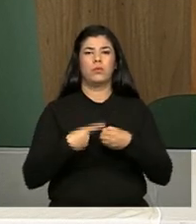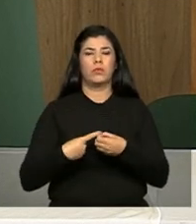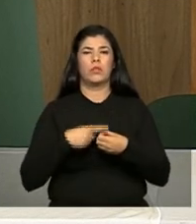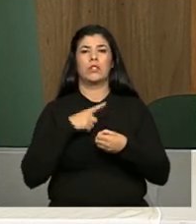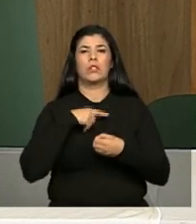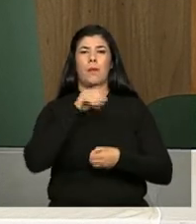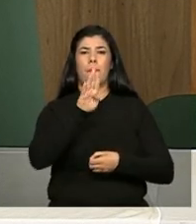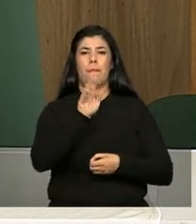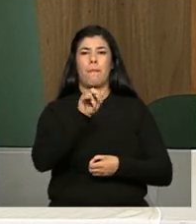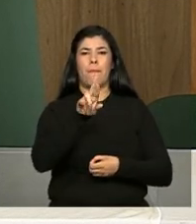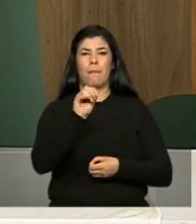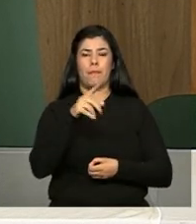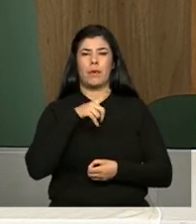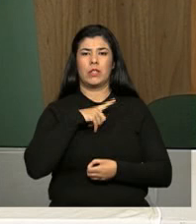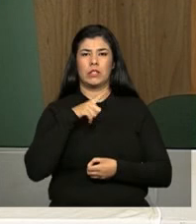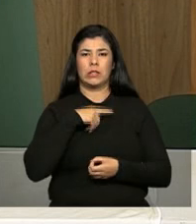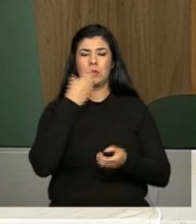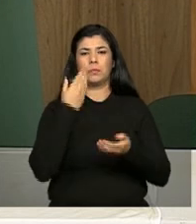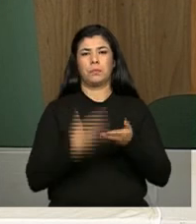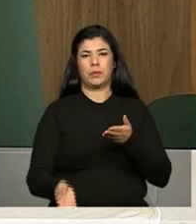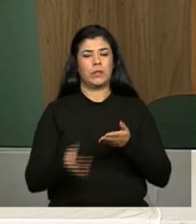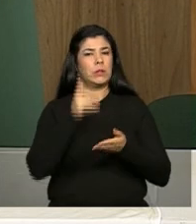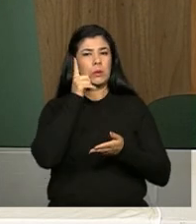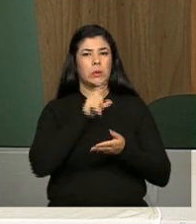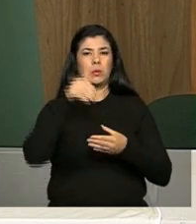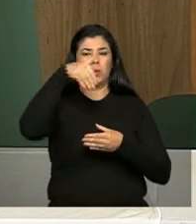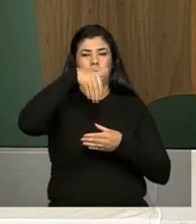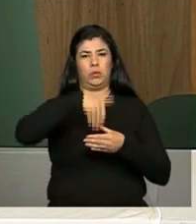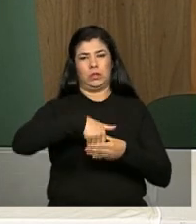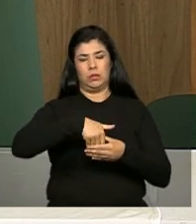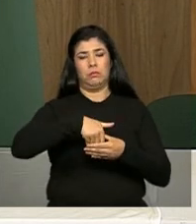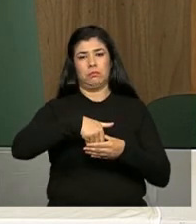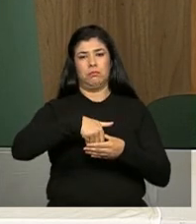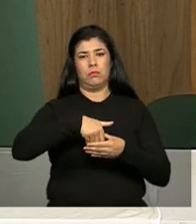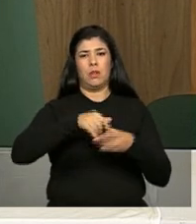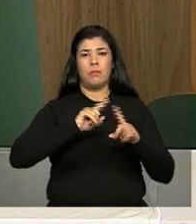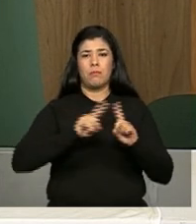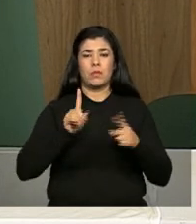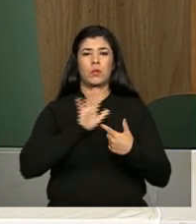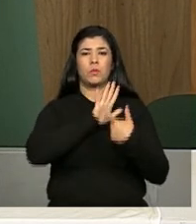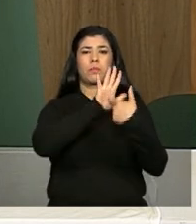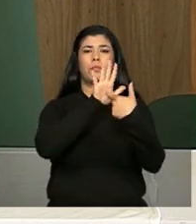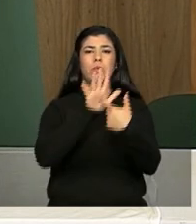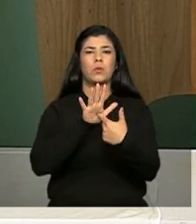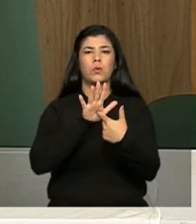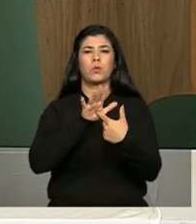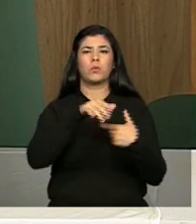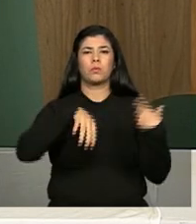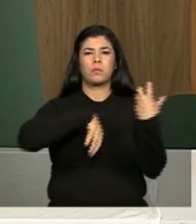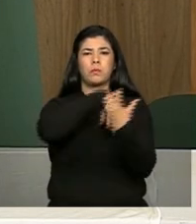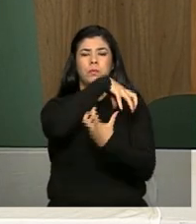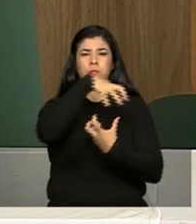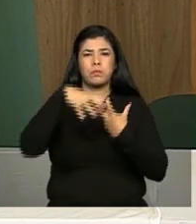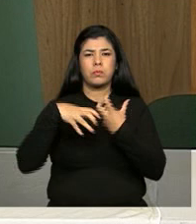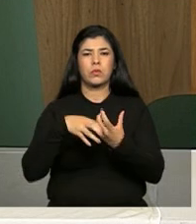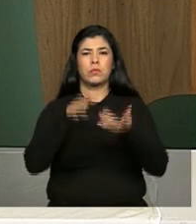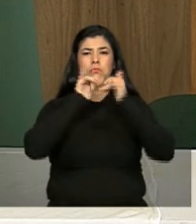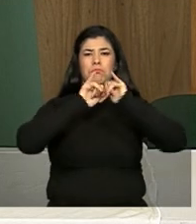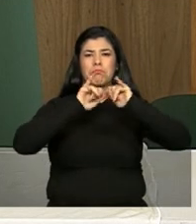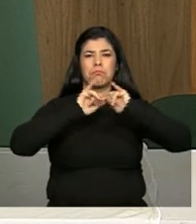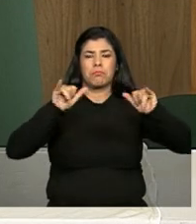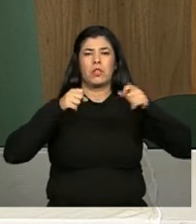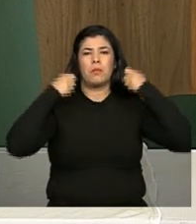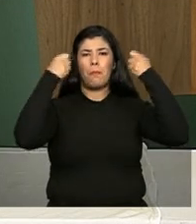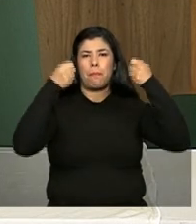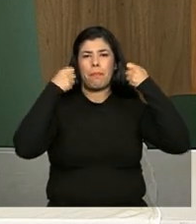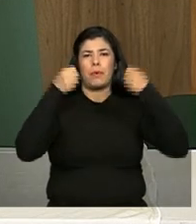tivemos uma derrota eleitoral significativa manifestação das pessoas por ocasião